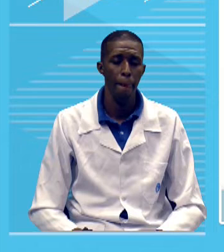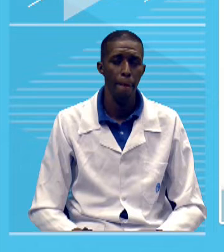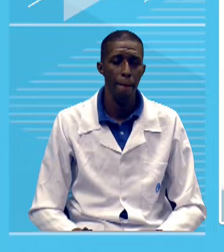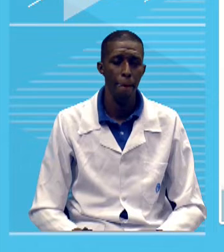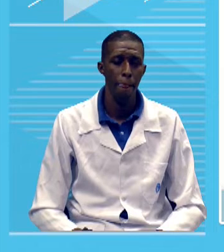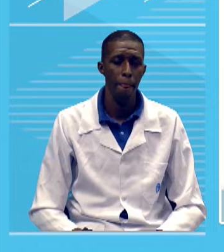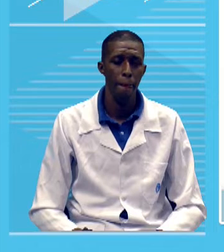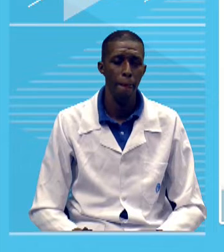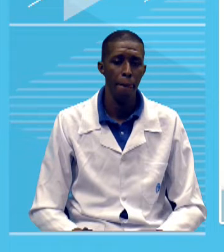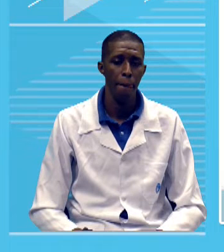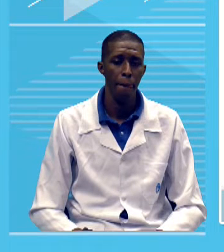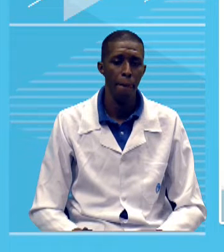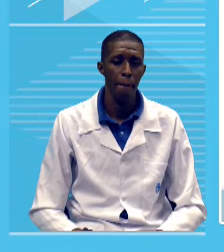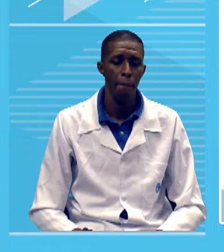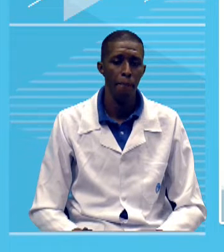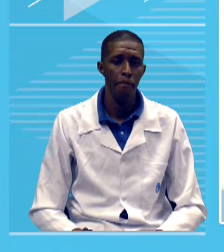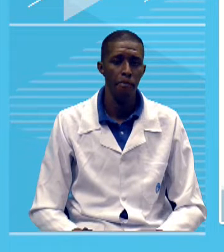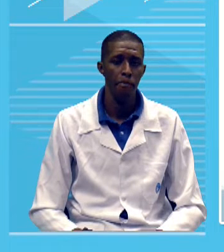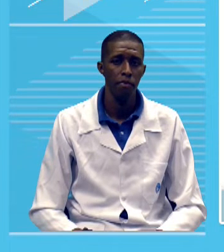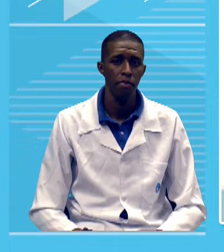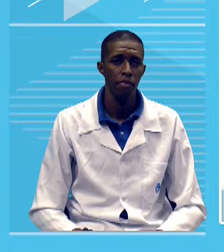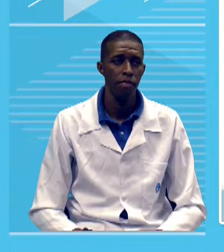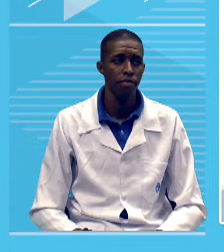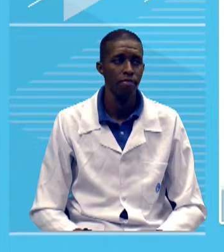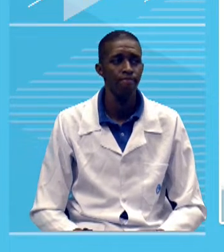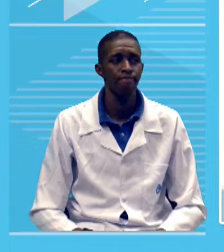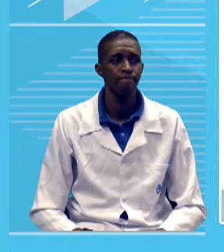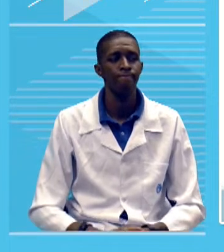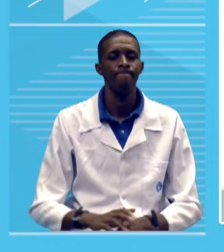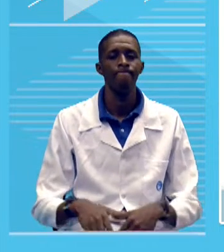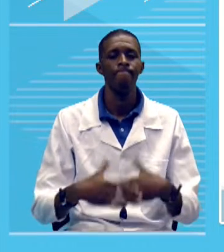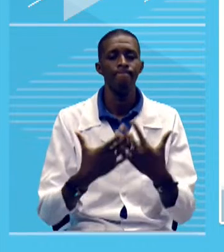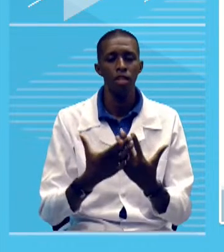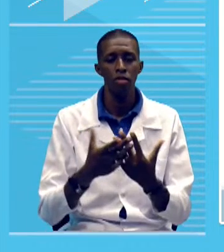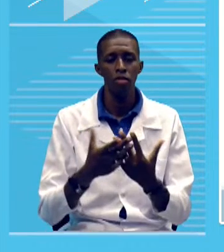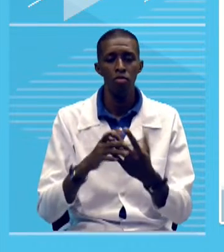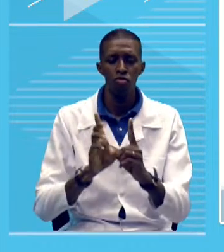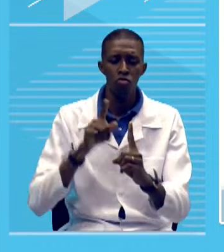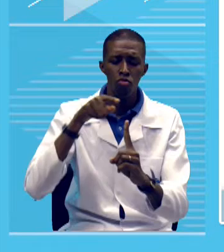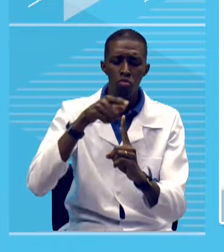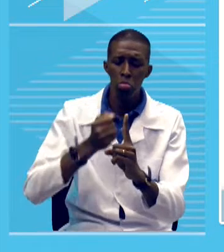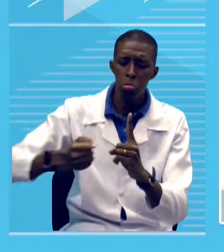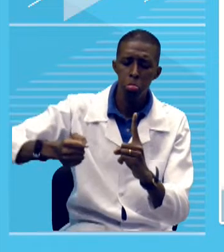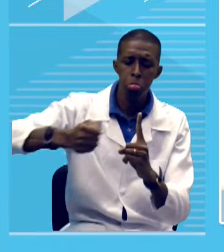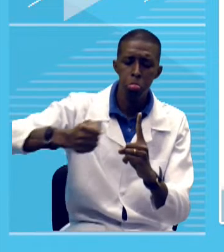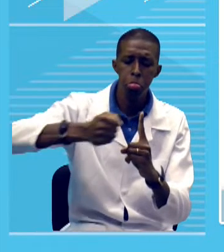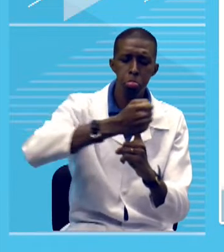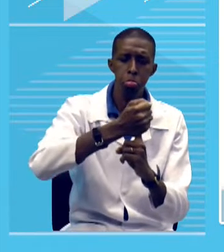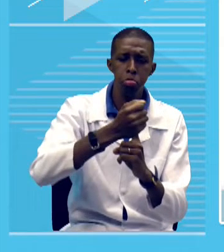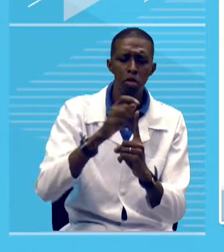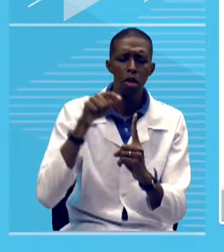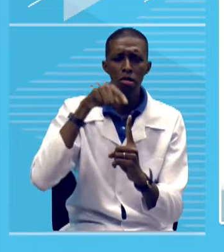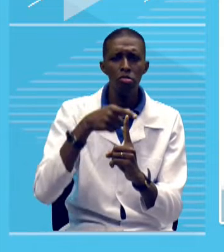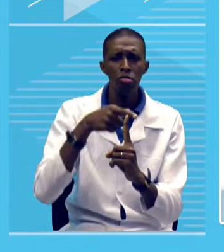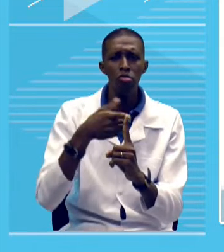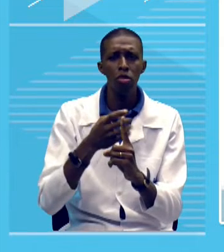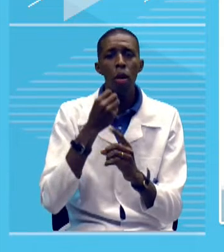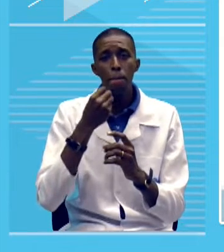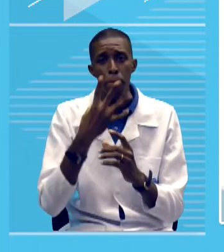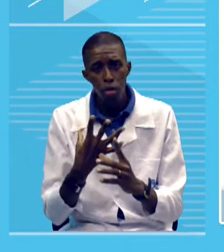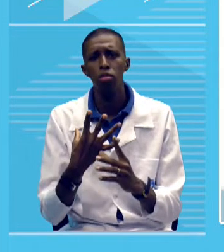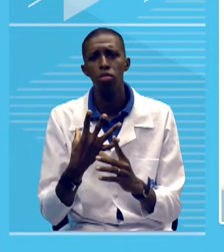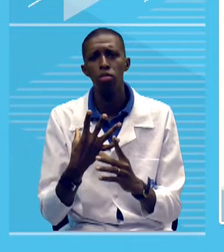se baseia no bem-estar Social e que esteja centrada a palavra forte em centrada